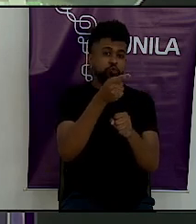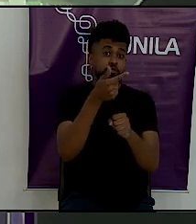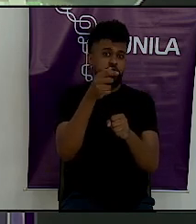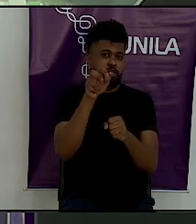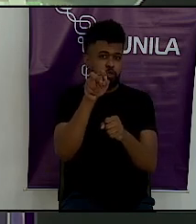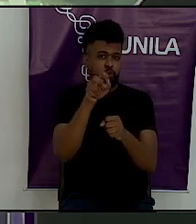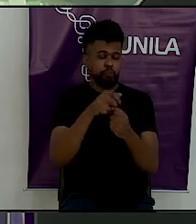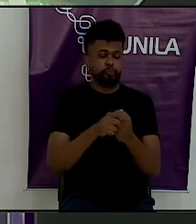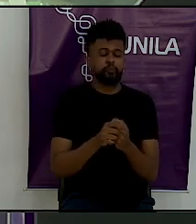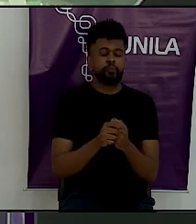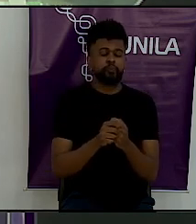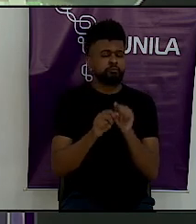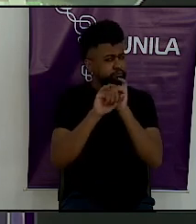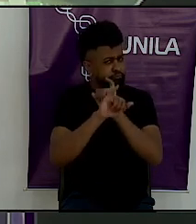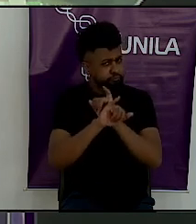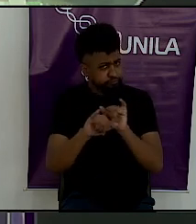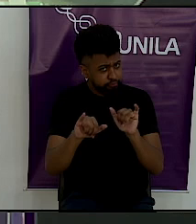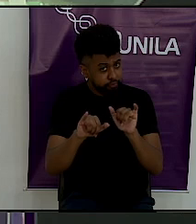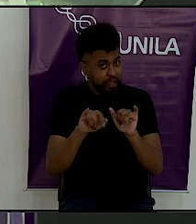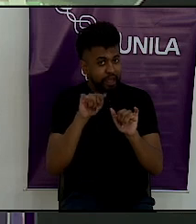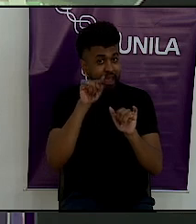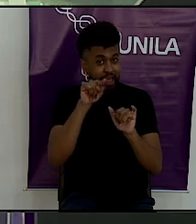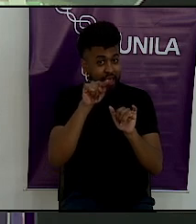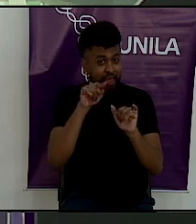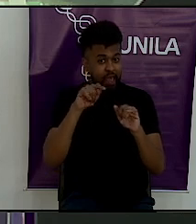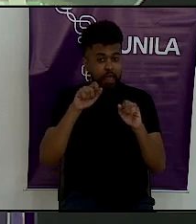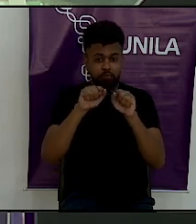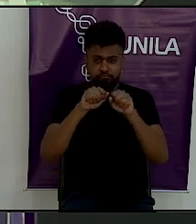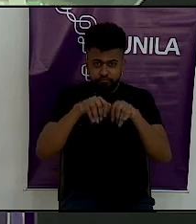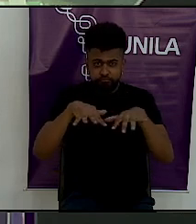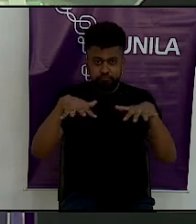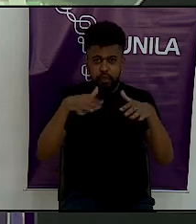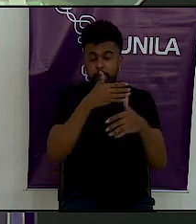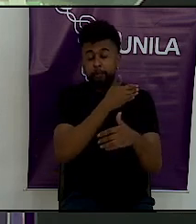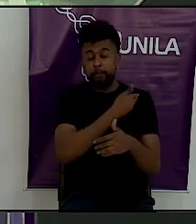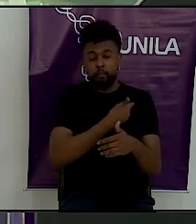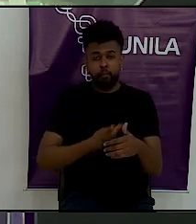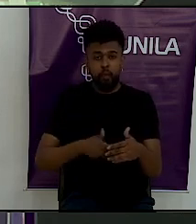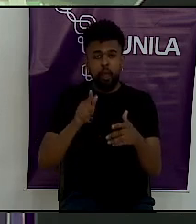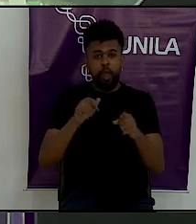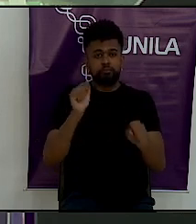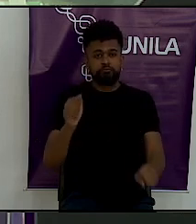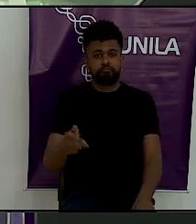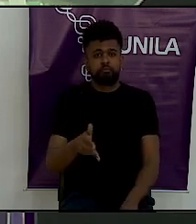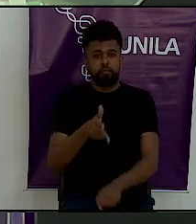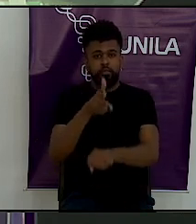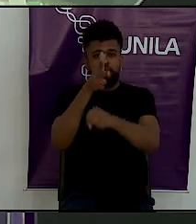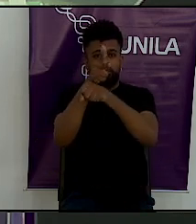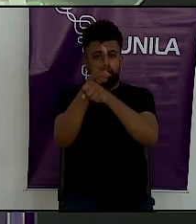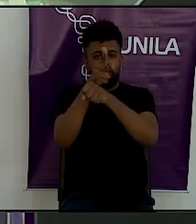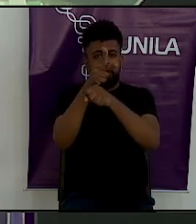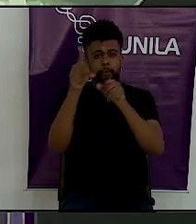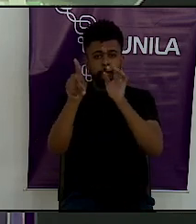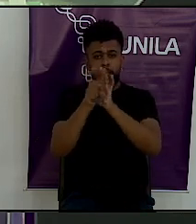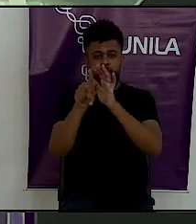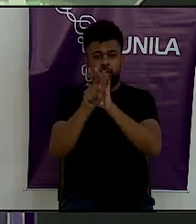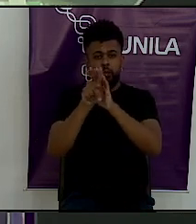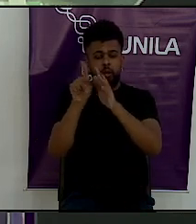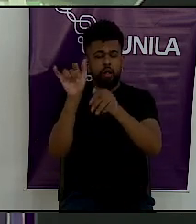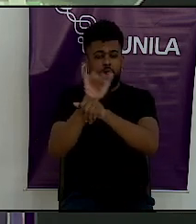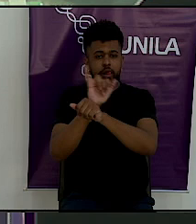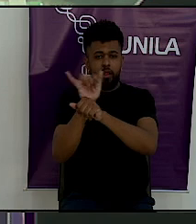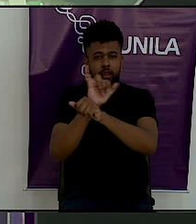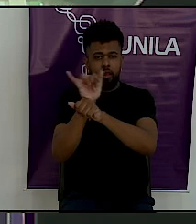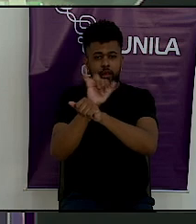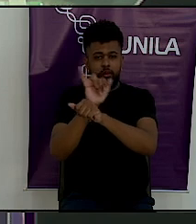2025. Informamos que esta audiência pública está sendo transmitida para o canal da UNILA